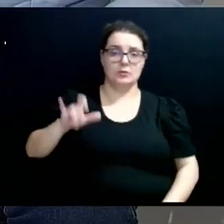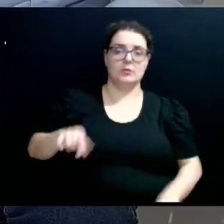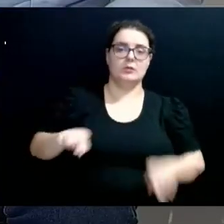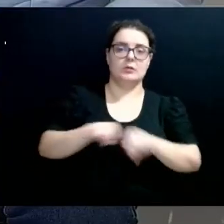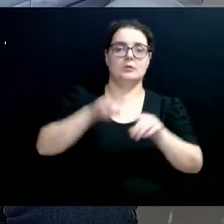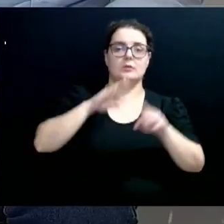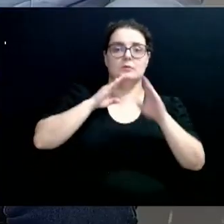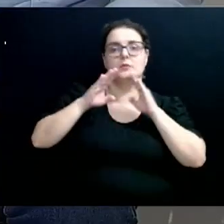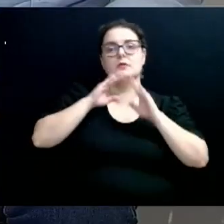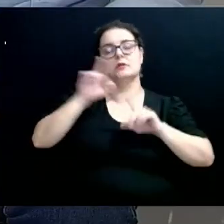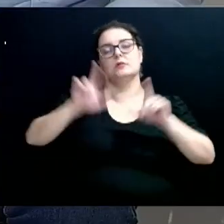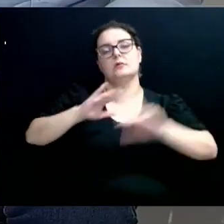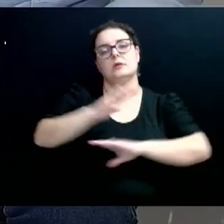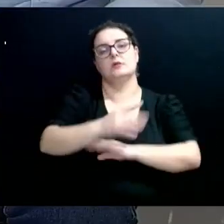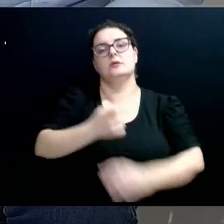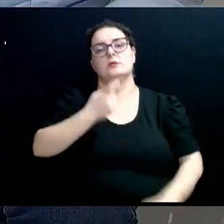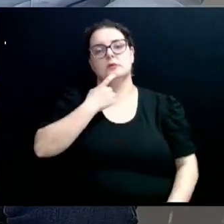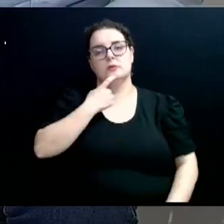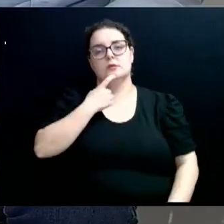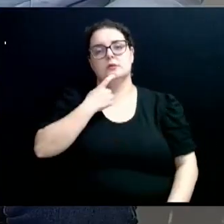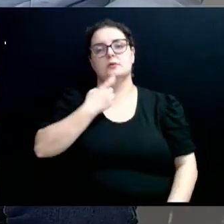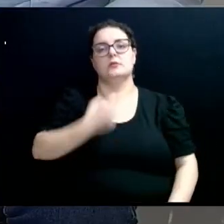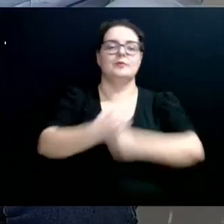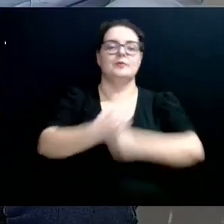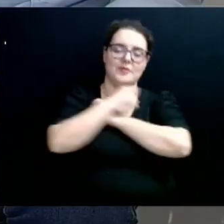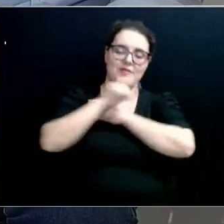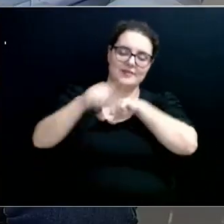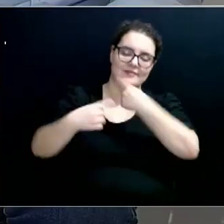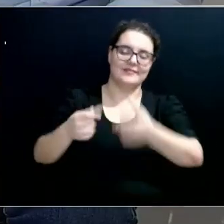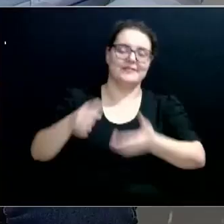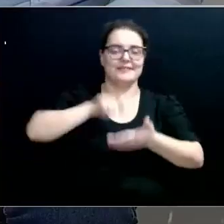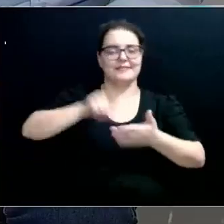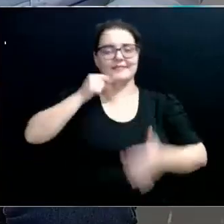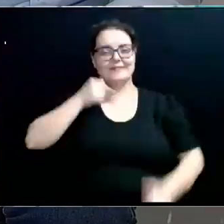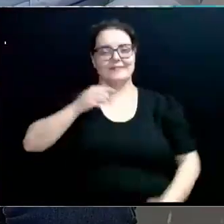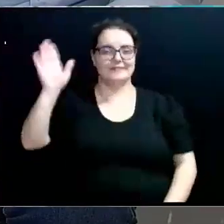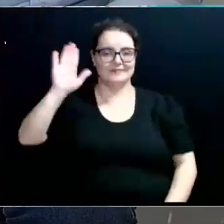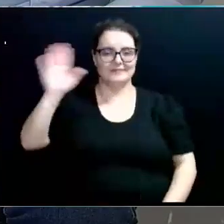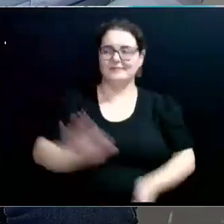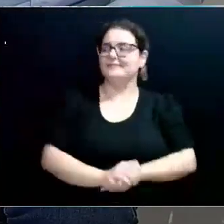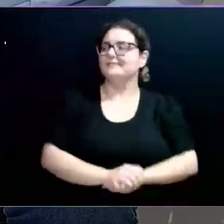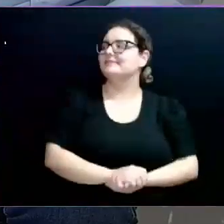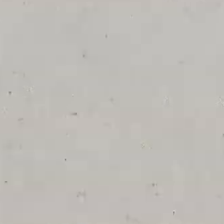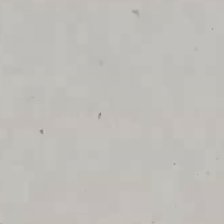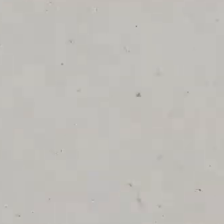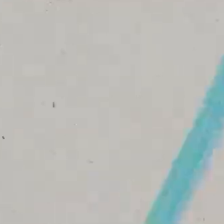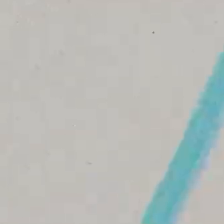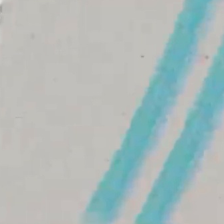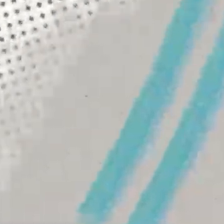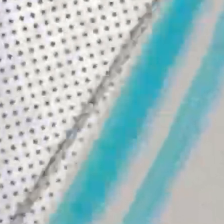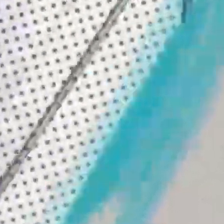no Instagram e no Facebook TV Câmara Campinas. Um abraço, até o próximo na Ponta do Lápis.